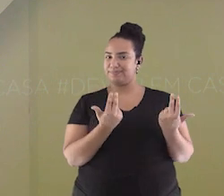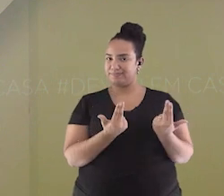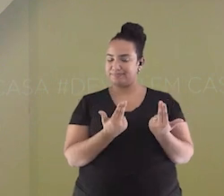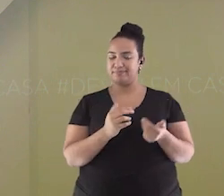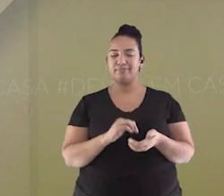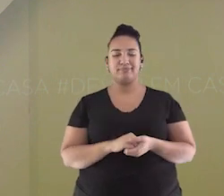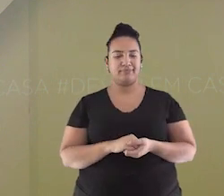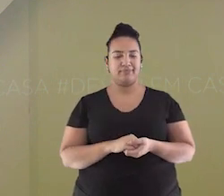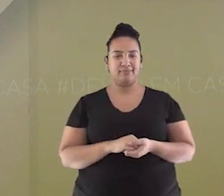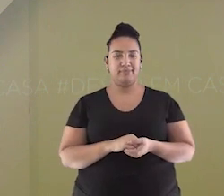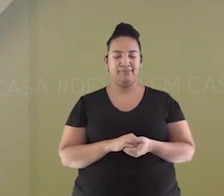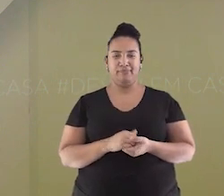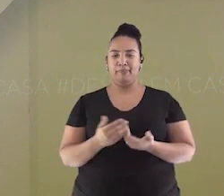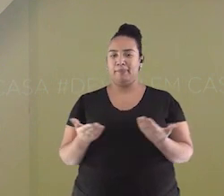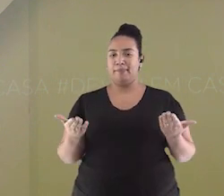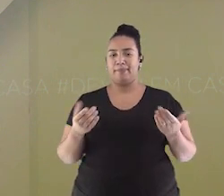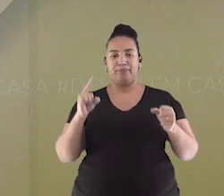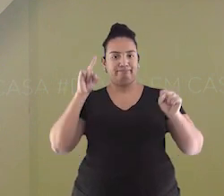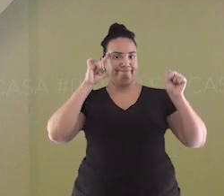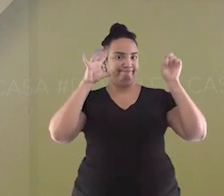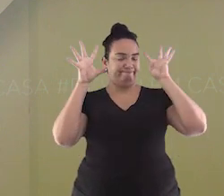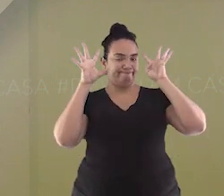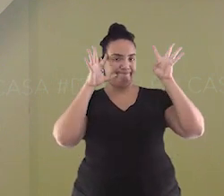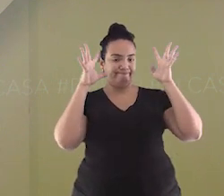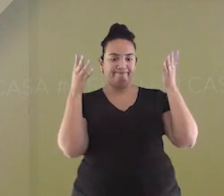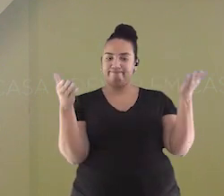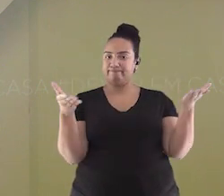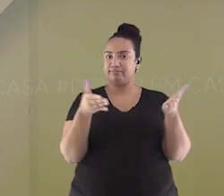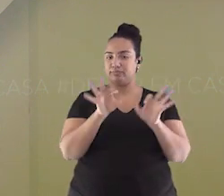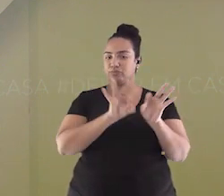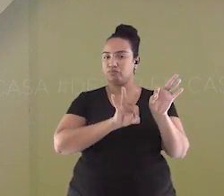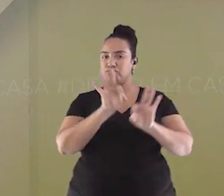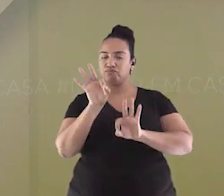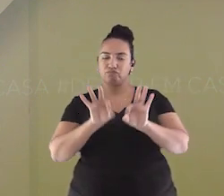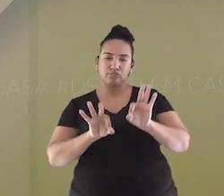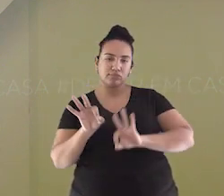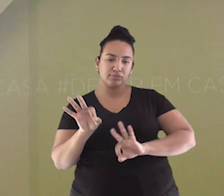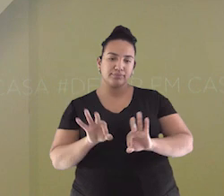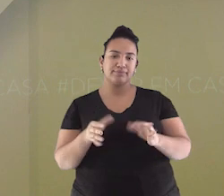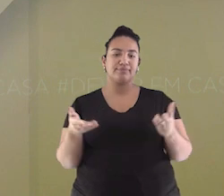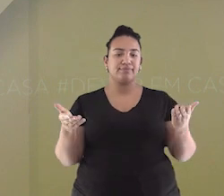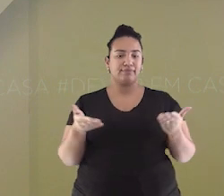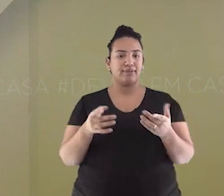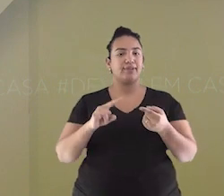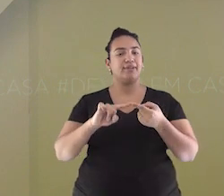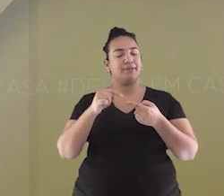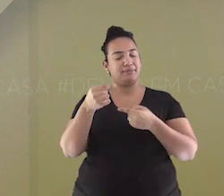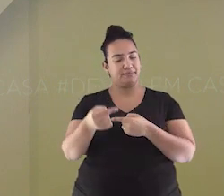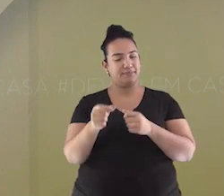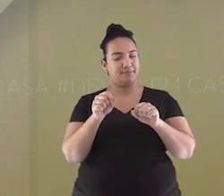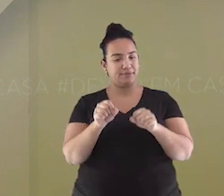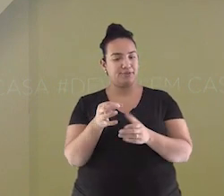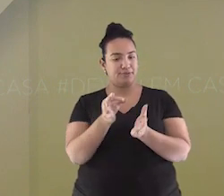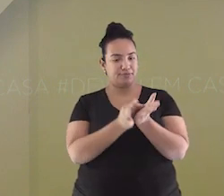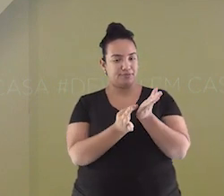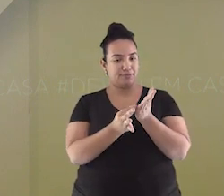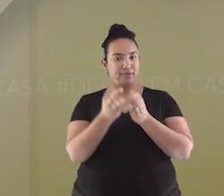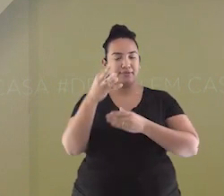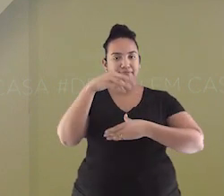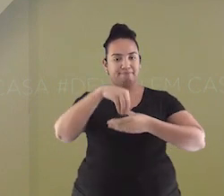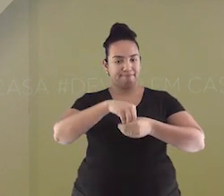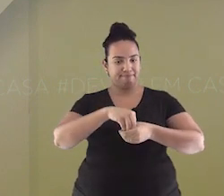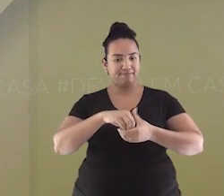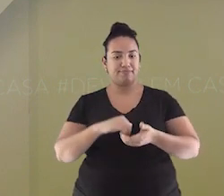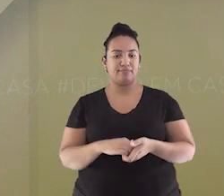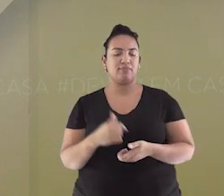um cofrinho. E agora é a parte da imaginação, né? A gente vai decorar e depois é só colocar as moedas. Eu vou usar